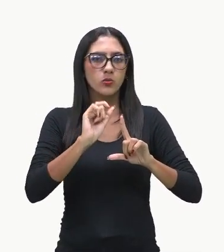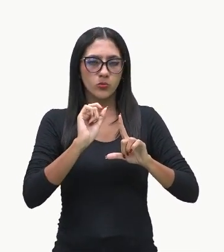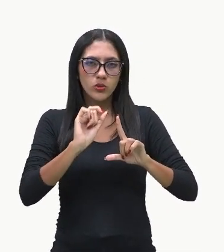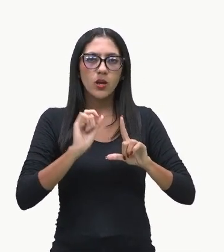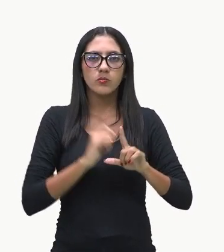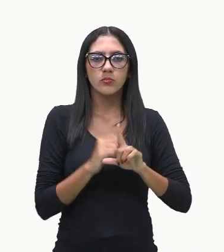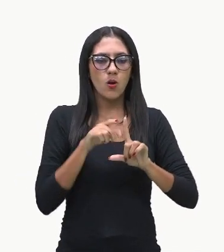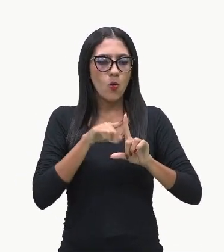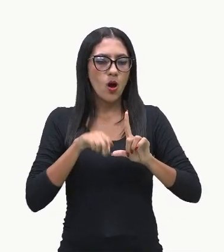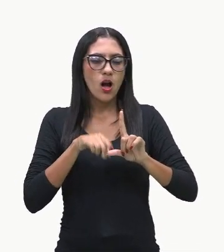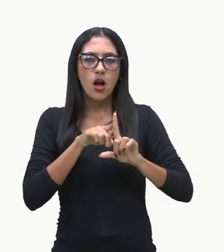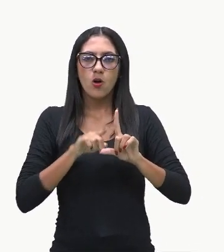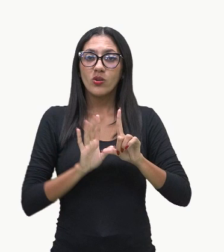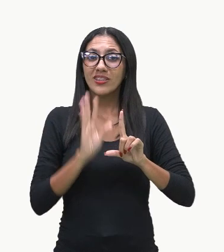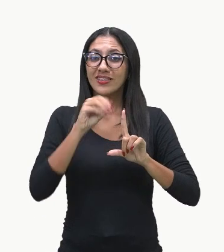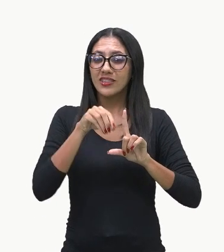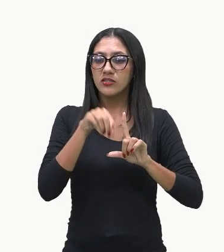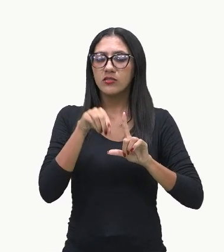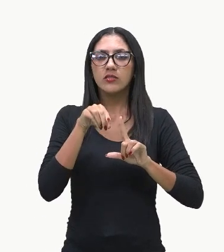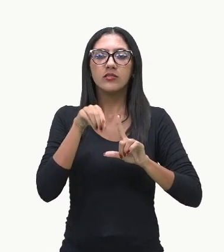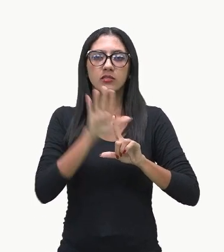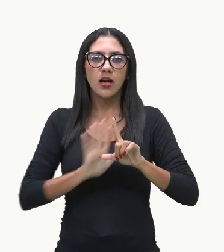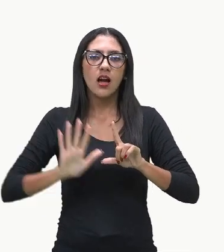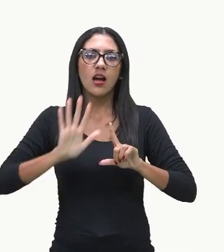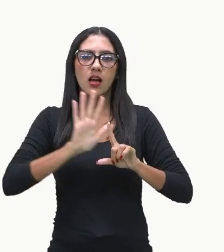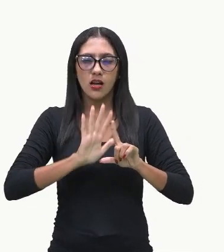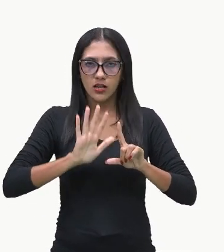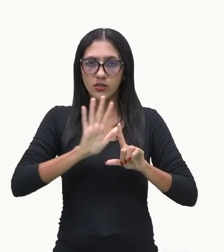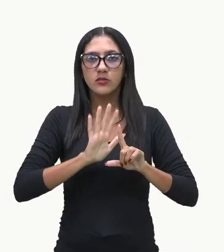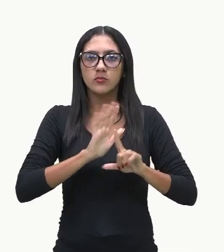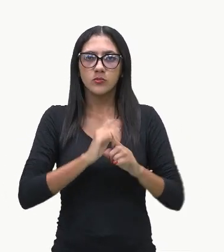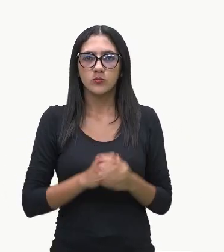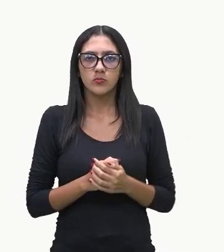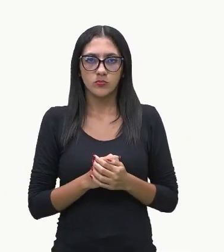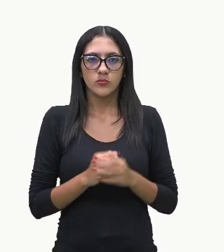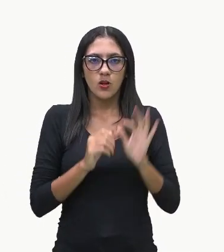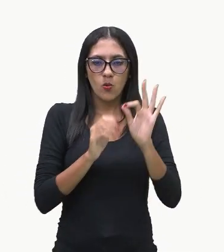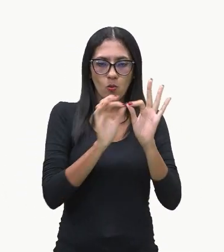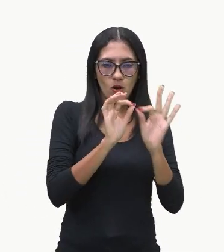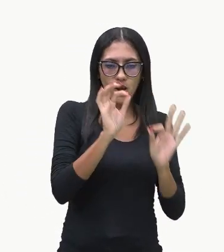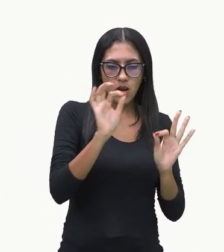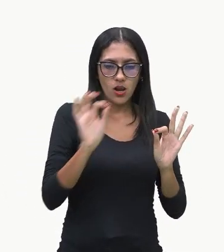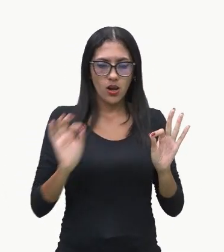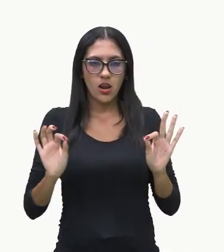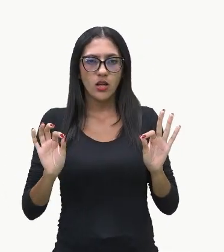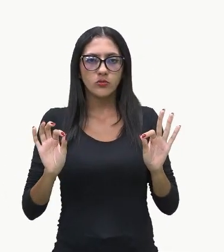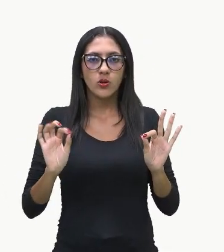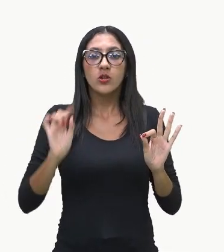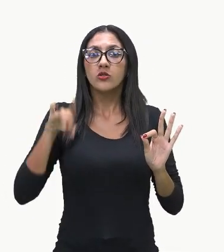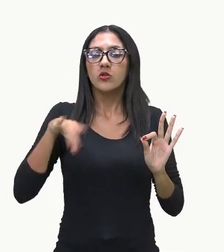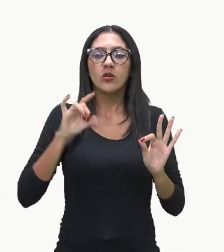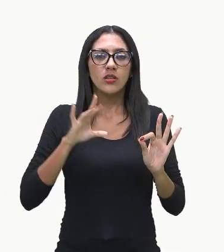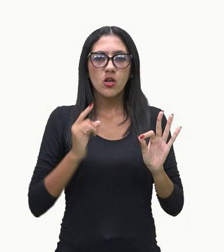é? Dentro de um polígono, entre os lados adjacentes, que são os lados que possuem só um ponto em comum. Aí você